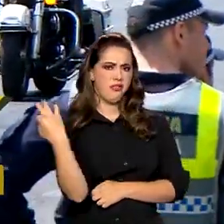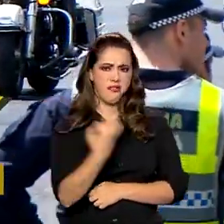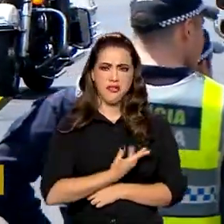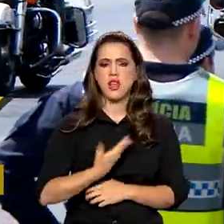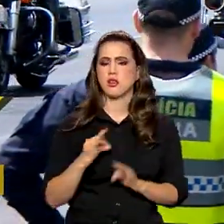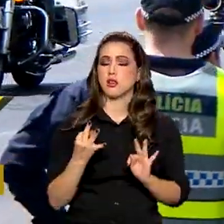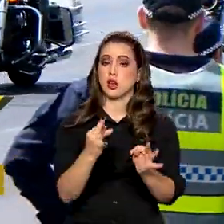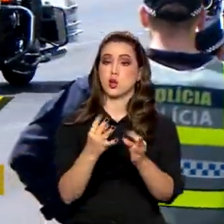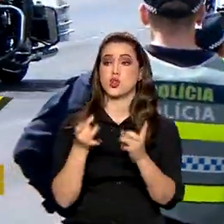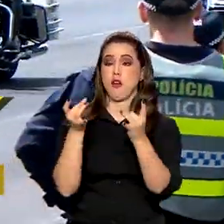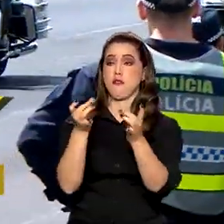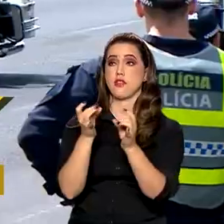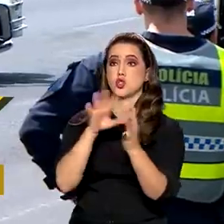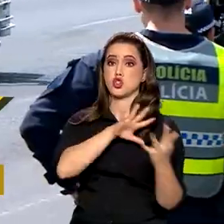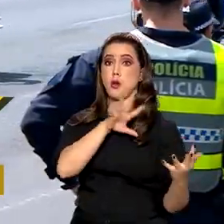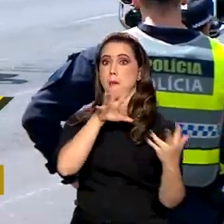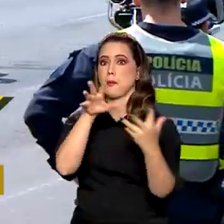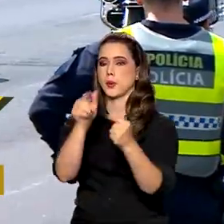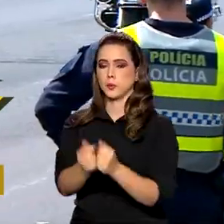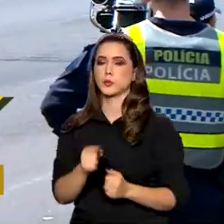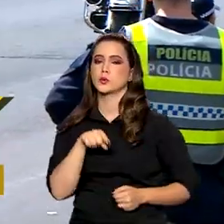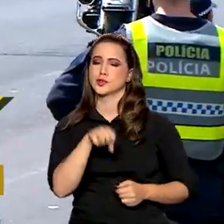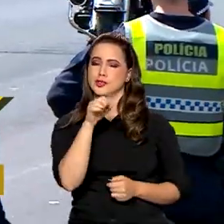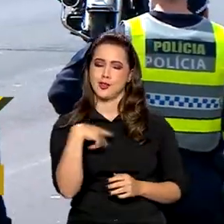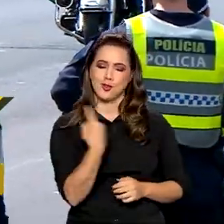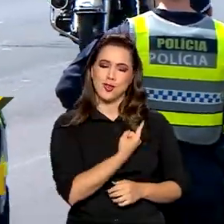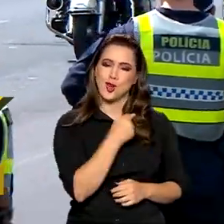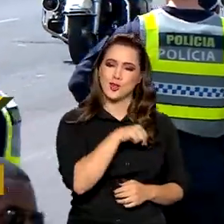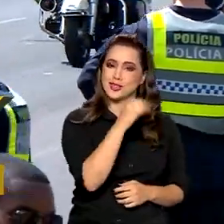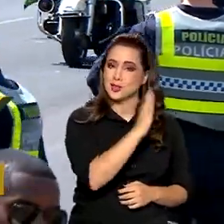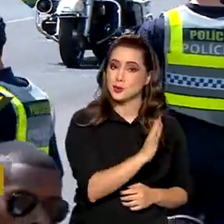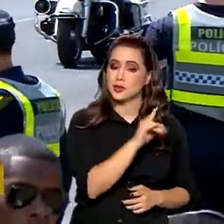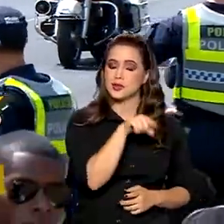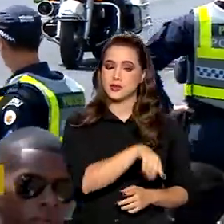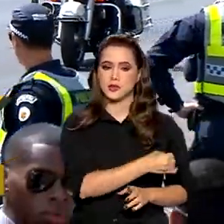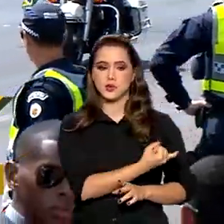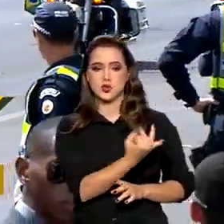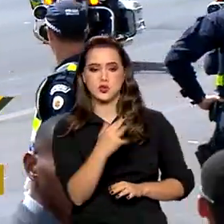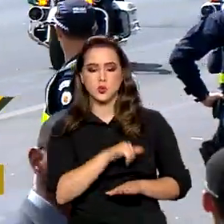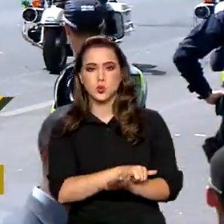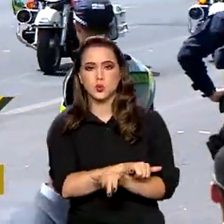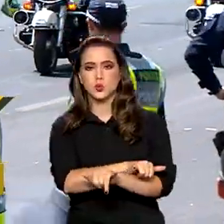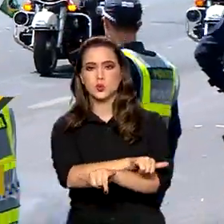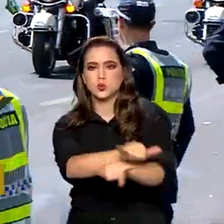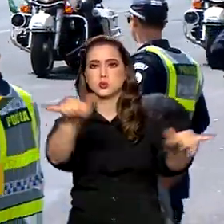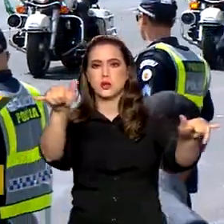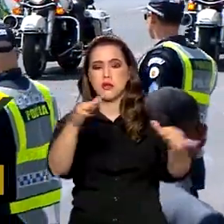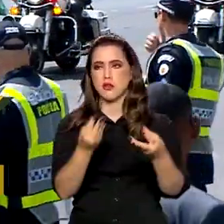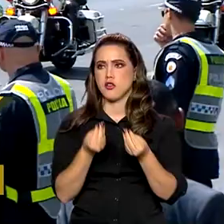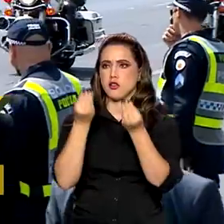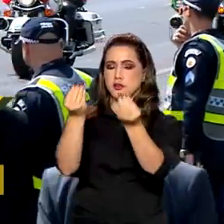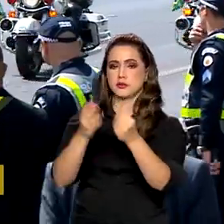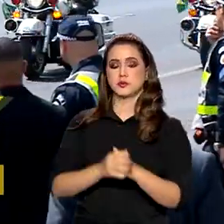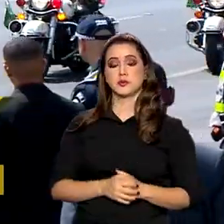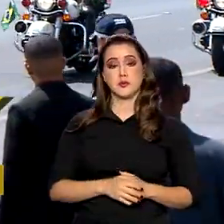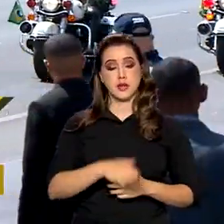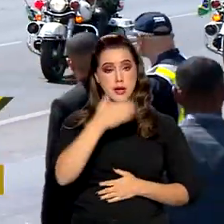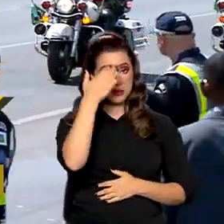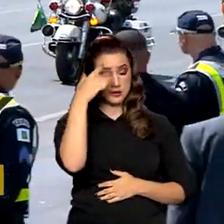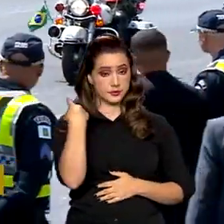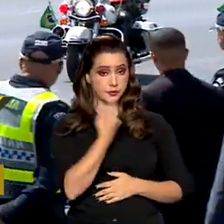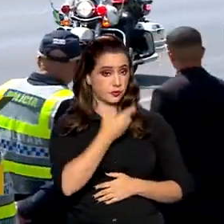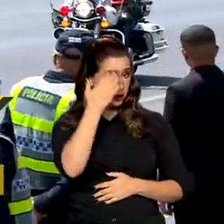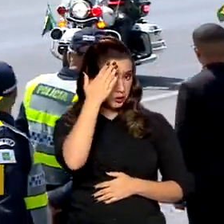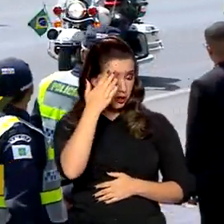sendo vendida e exportada para o mundo inteiro, né, diversas aeronaves que a Embraer exporta. Para quem não sabe, nós